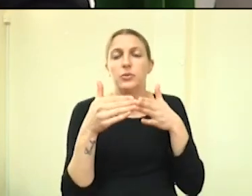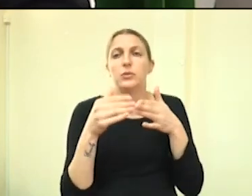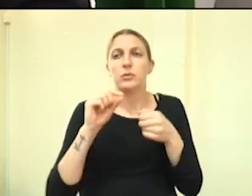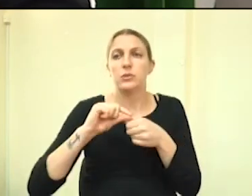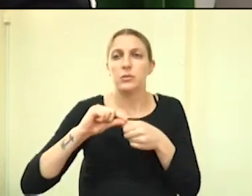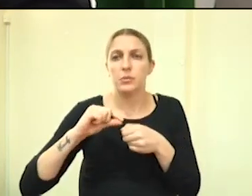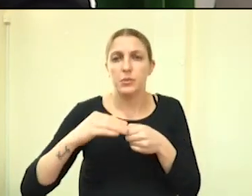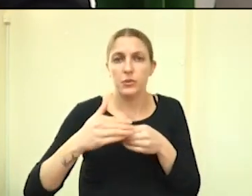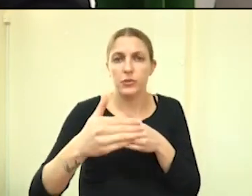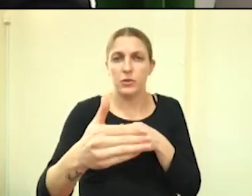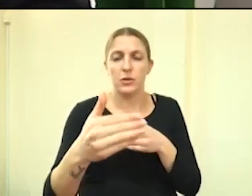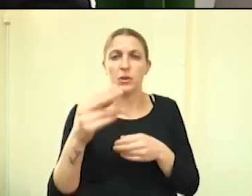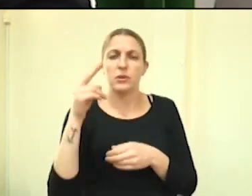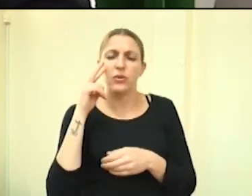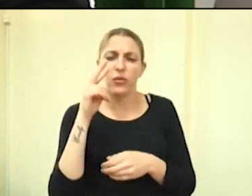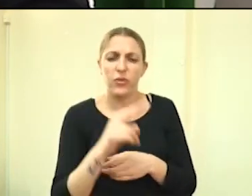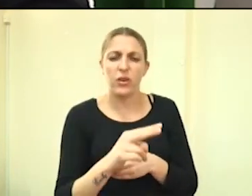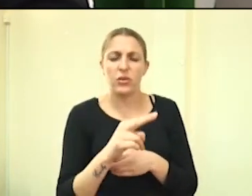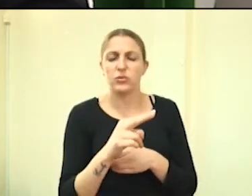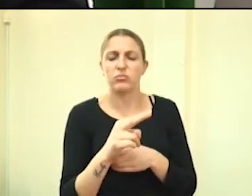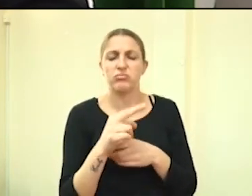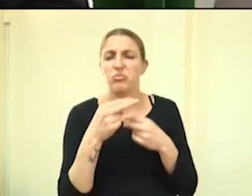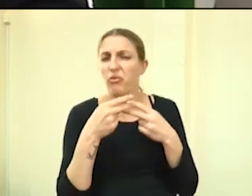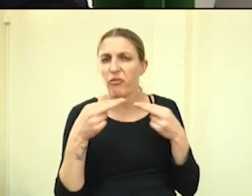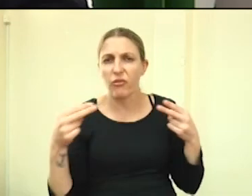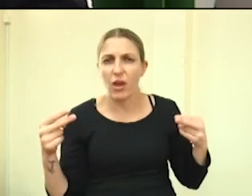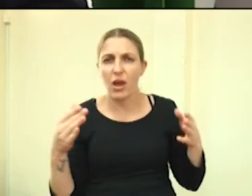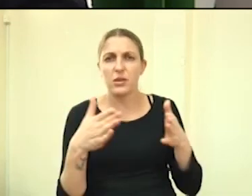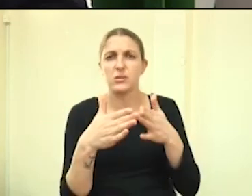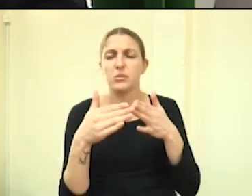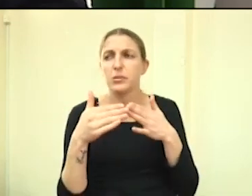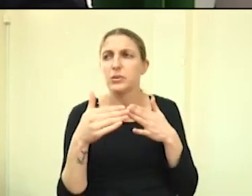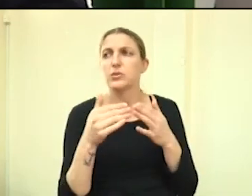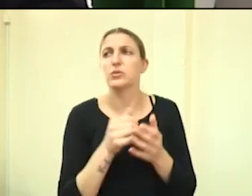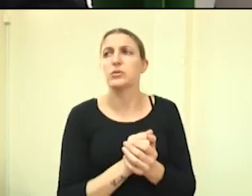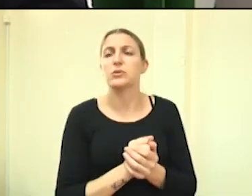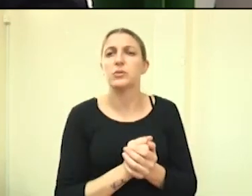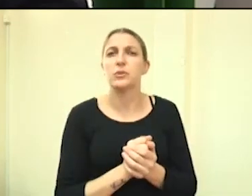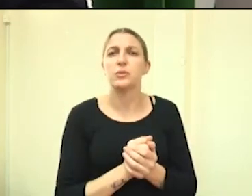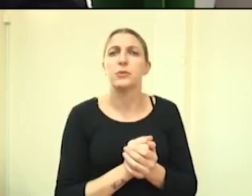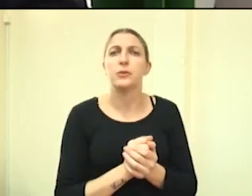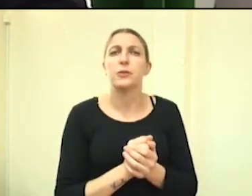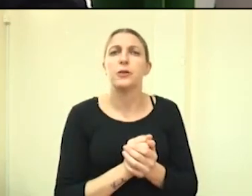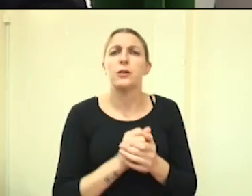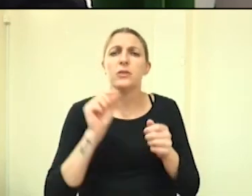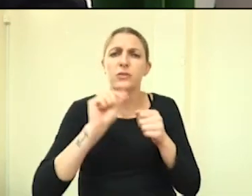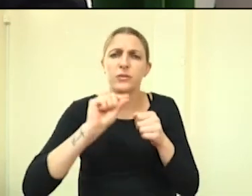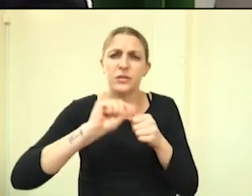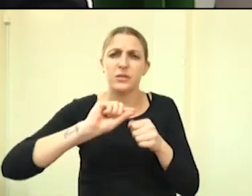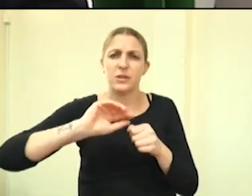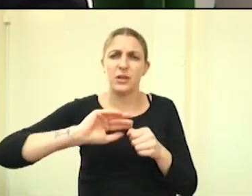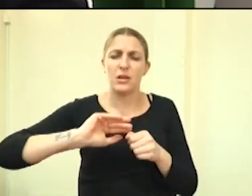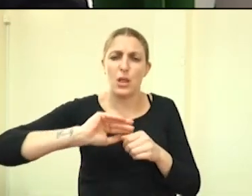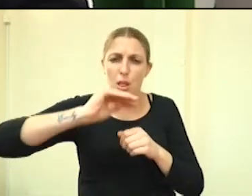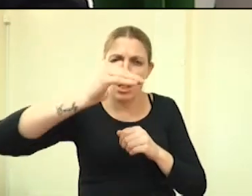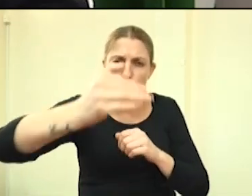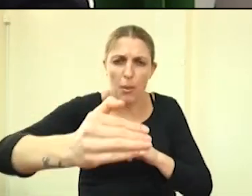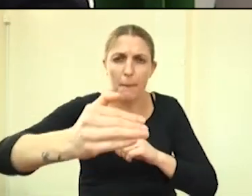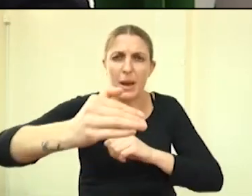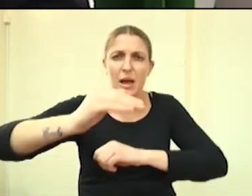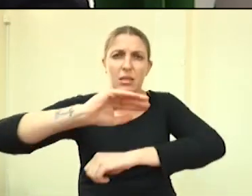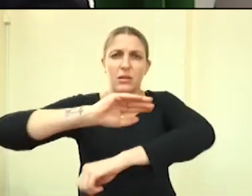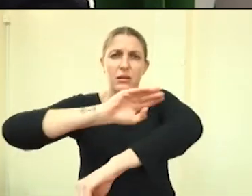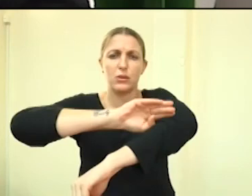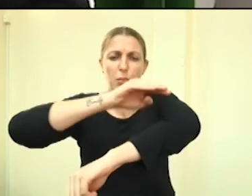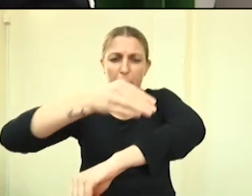diversas versos, que nem da lombada eletrônica. Selecionava o problema em muitos lugares. Olha a Sidney